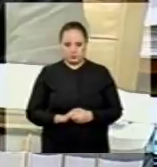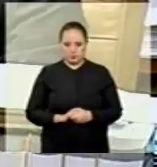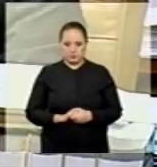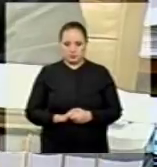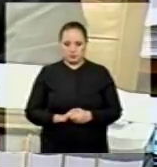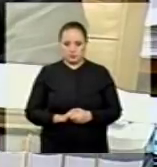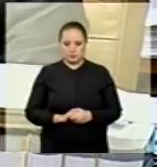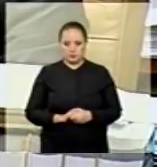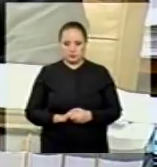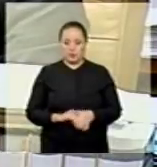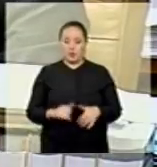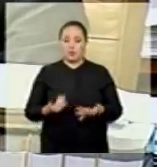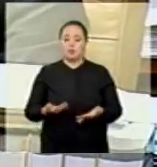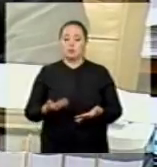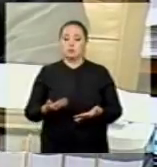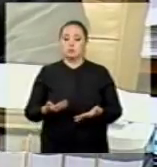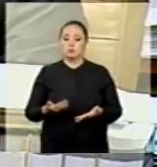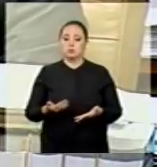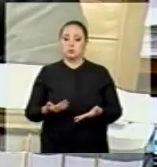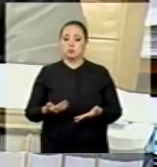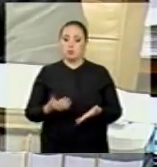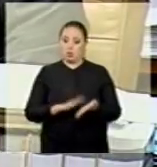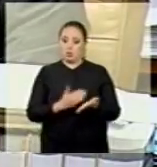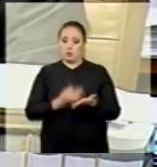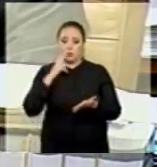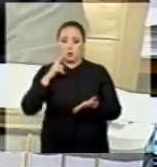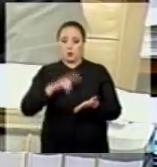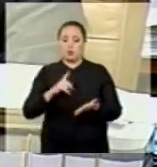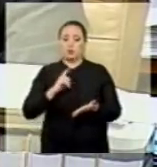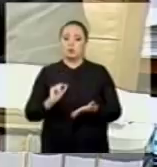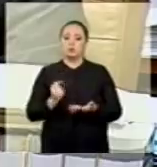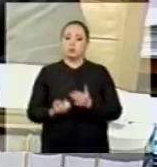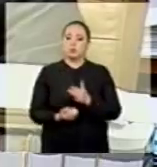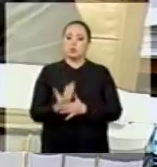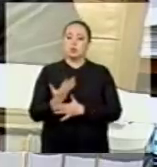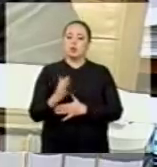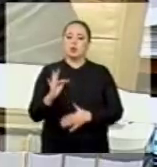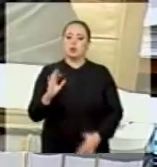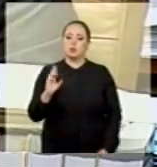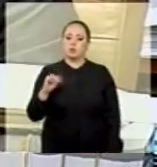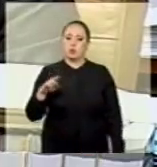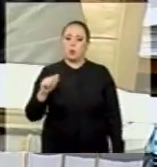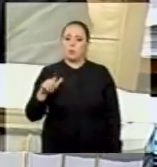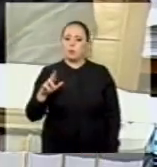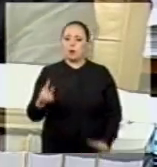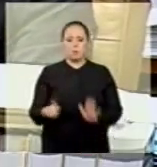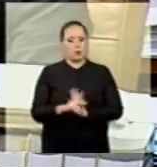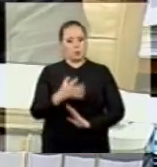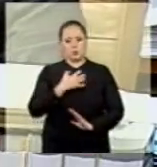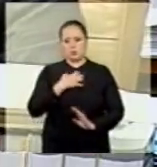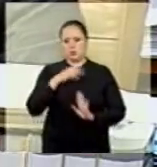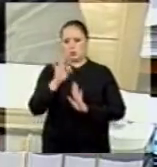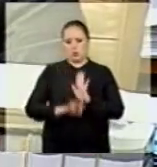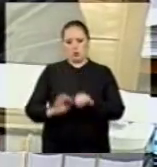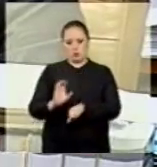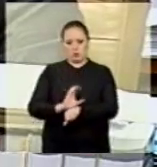no poder de interpretar inclui-se a prerrogativa de formular e de revelar o próprio sentido do texto